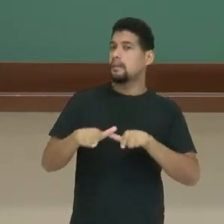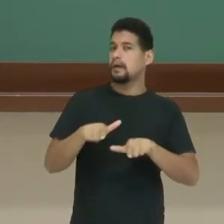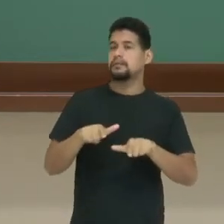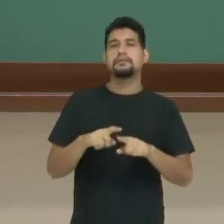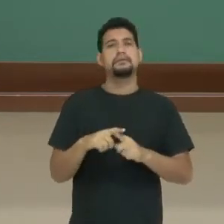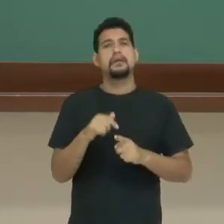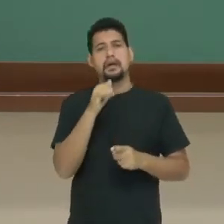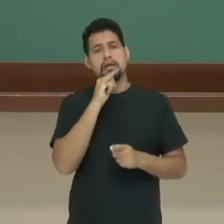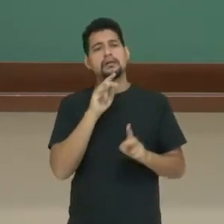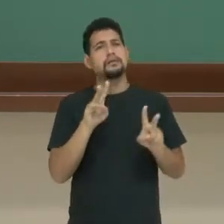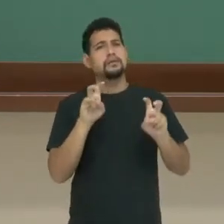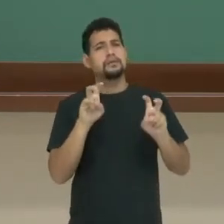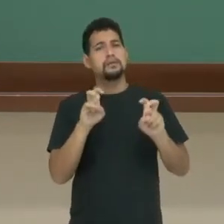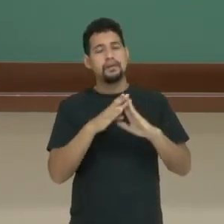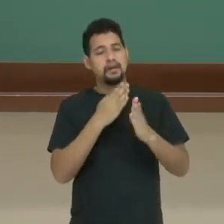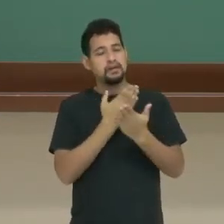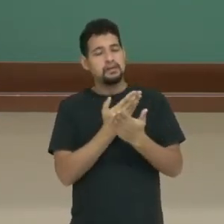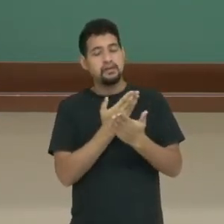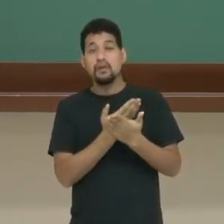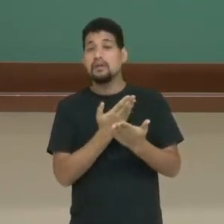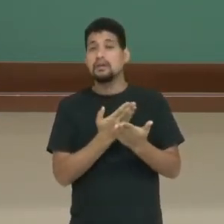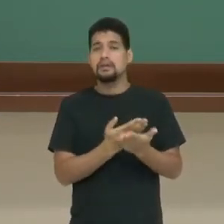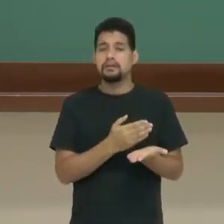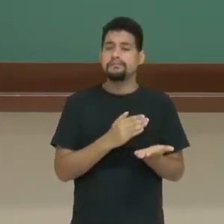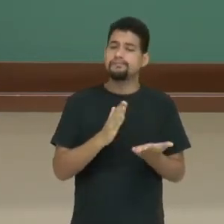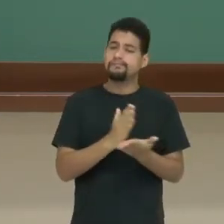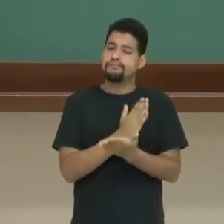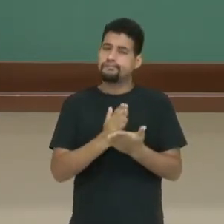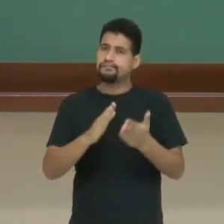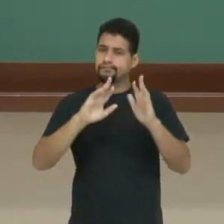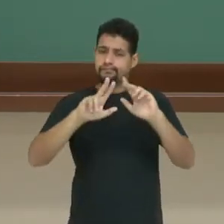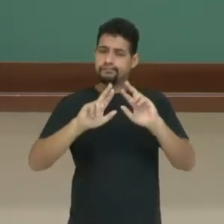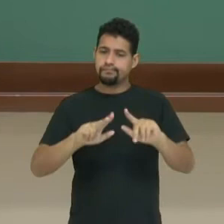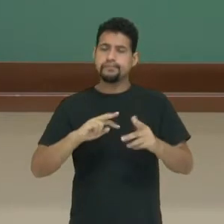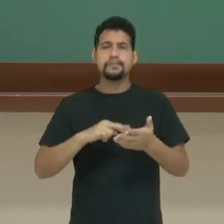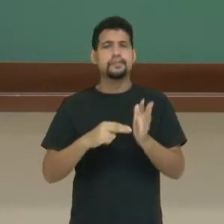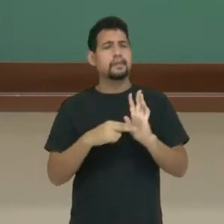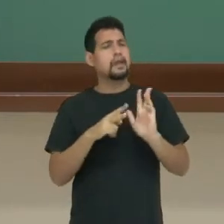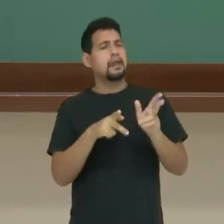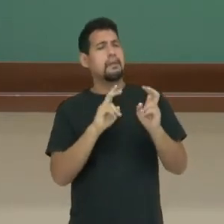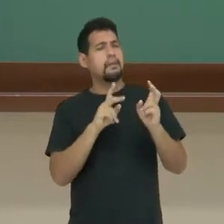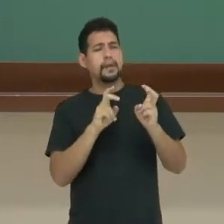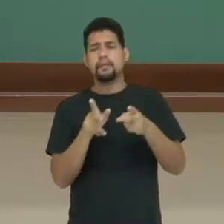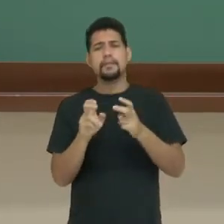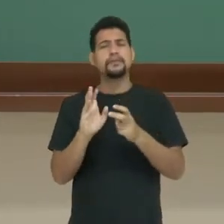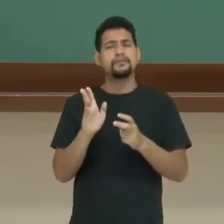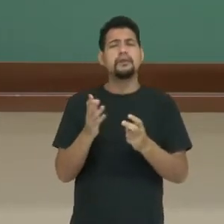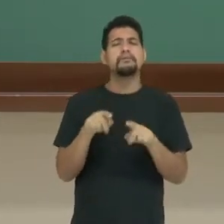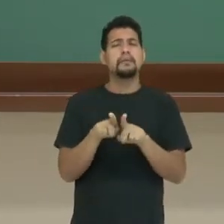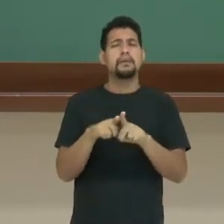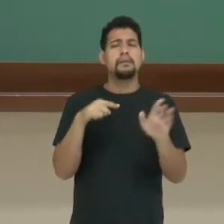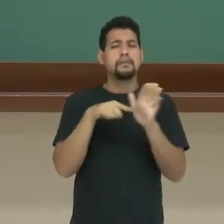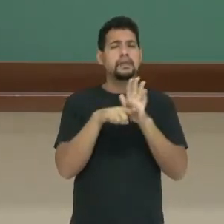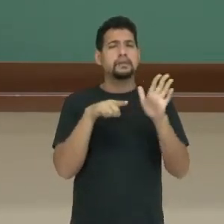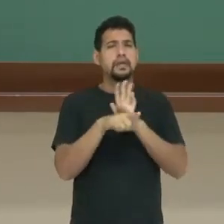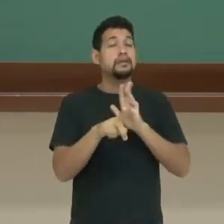da questão da escolaridade, outros pontos são percebidos e